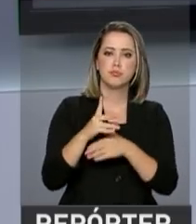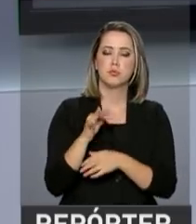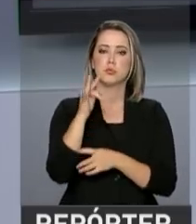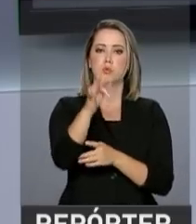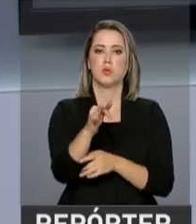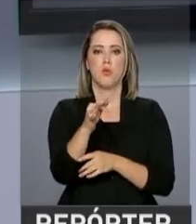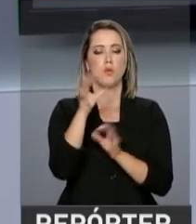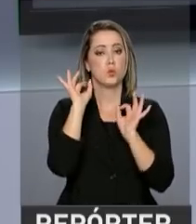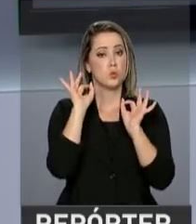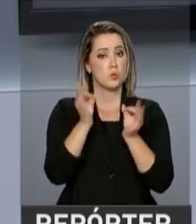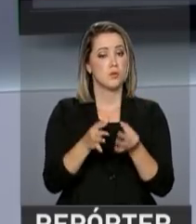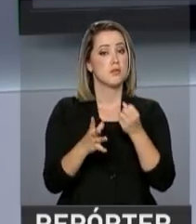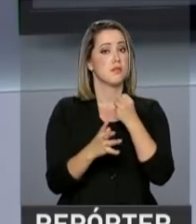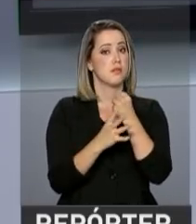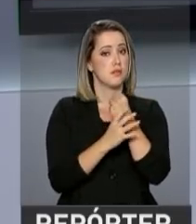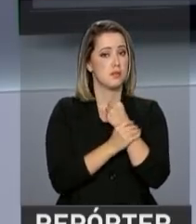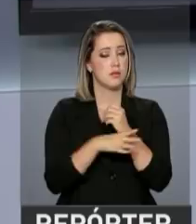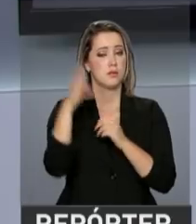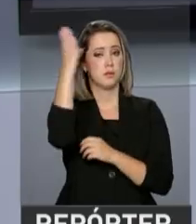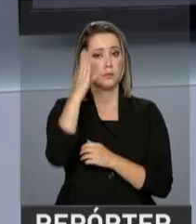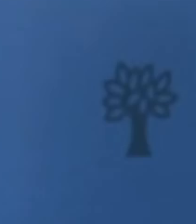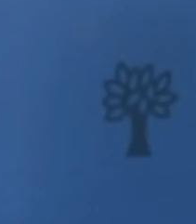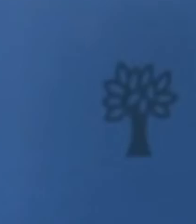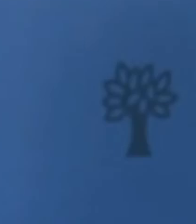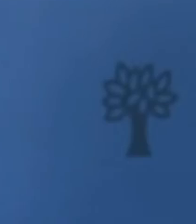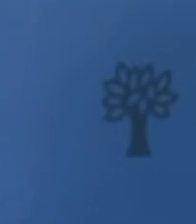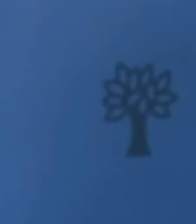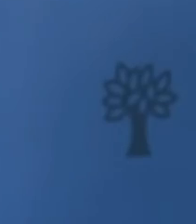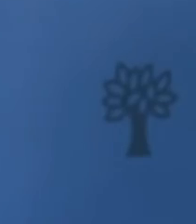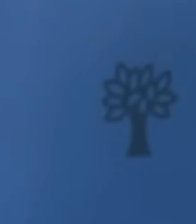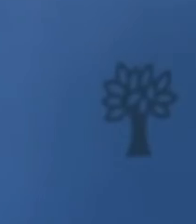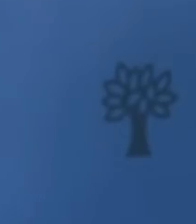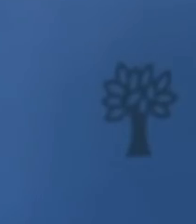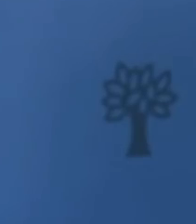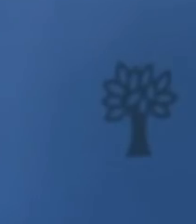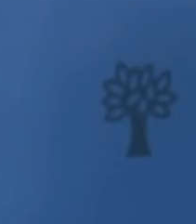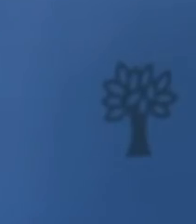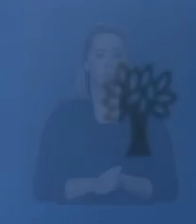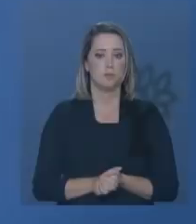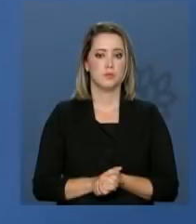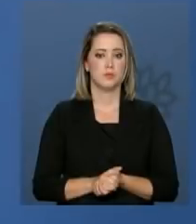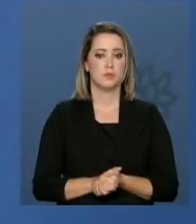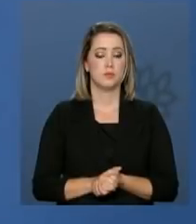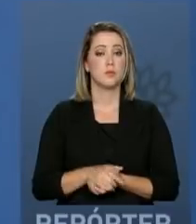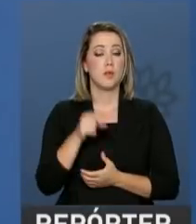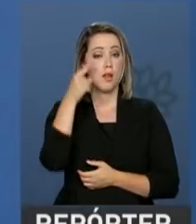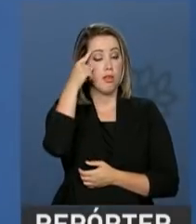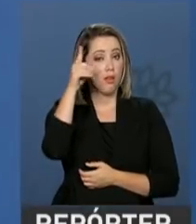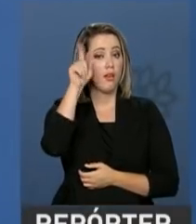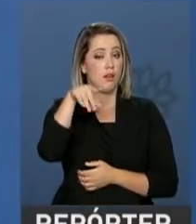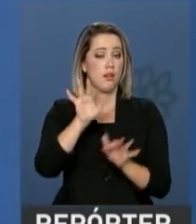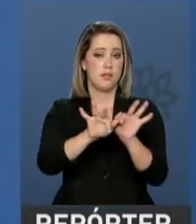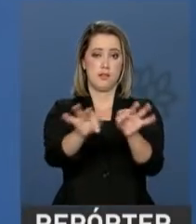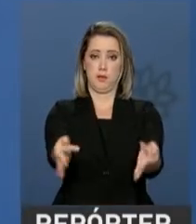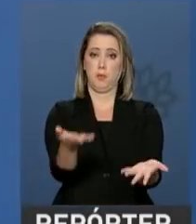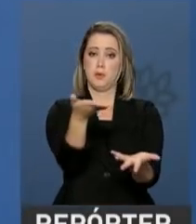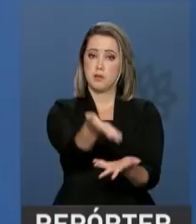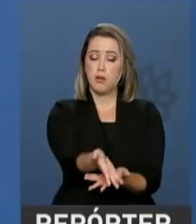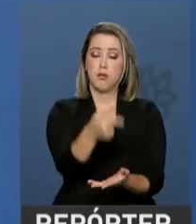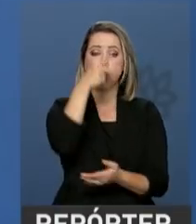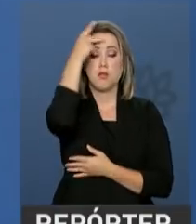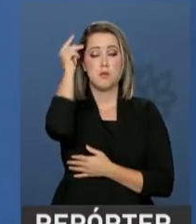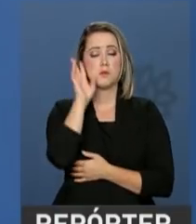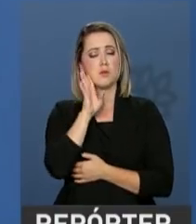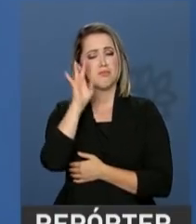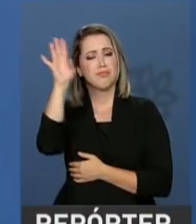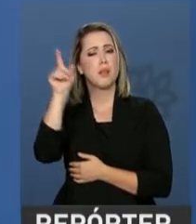um futuro mais seguro para os brasileiros. A ideia é muito simples, né? Você veja